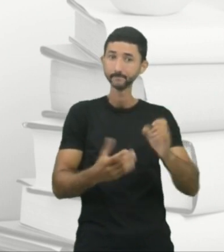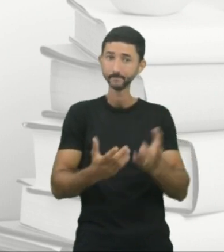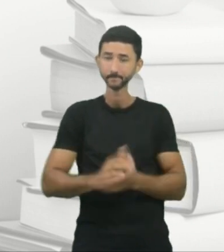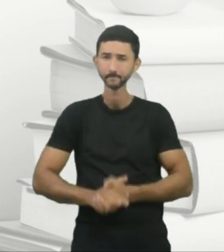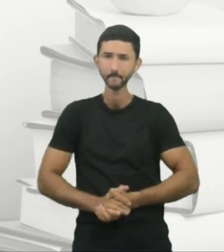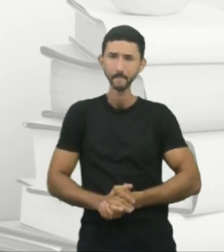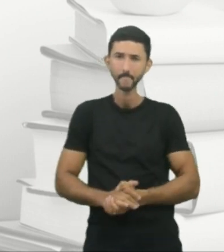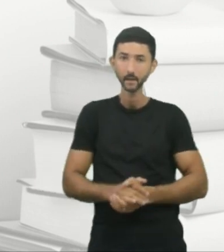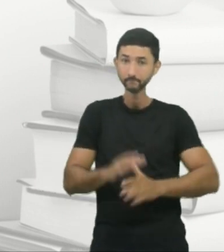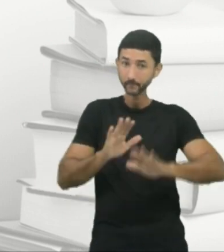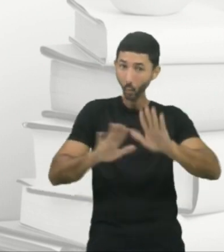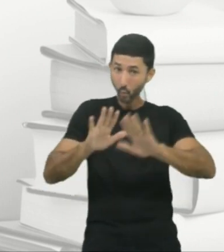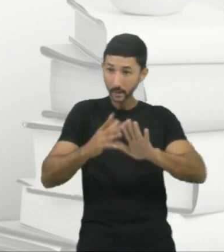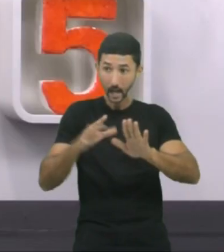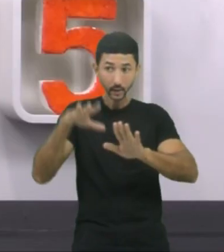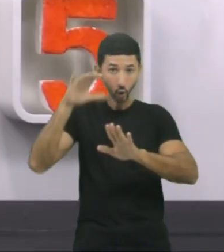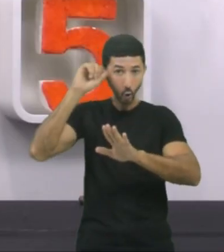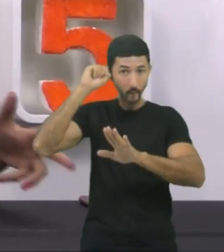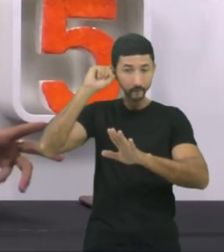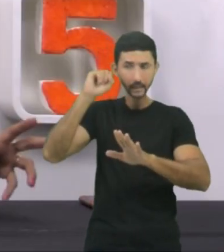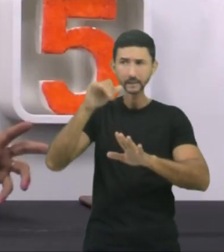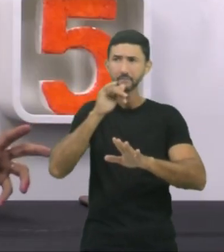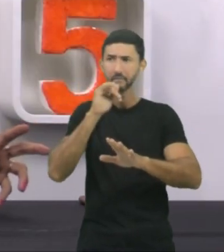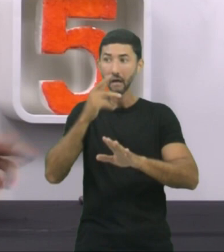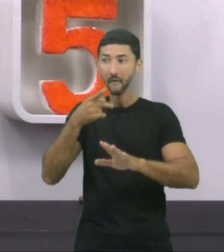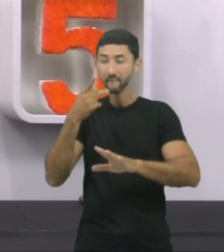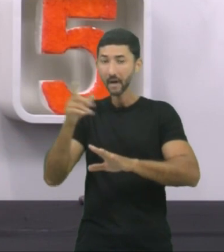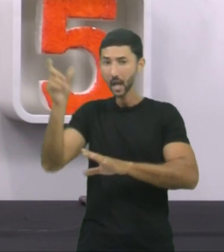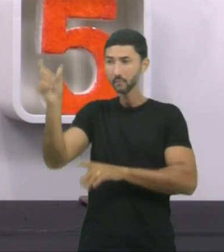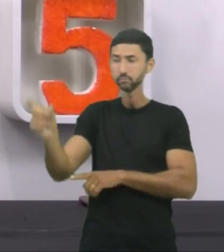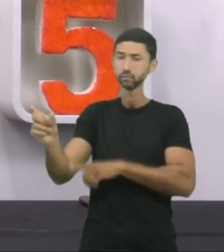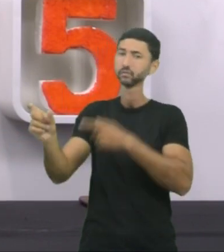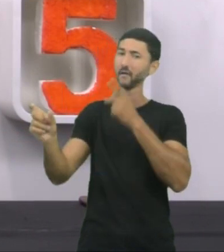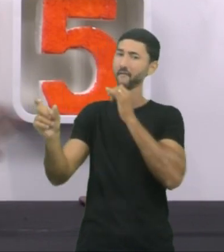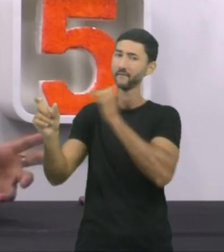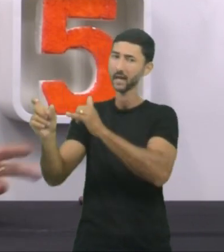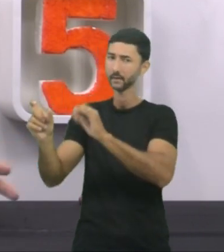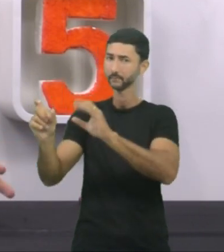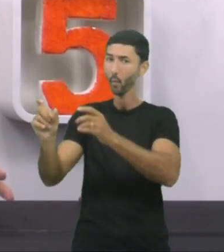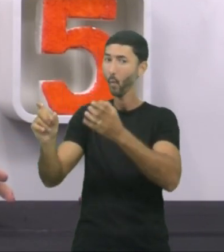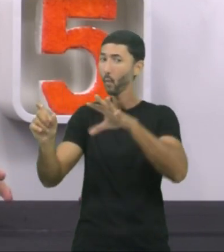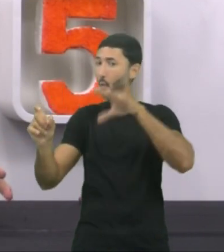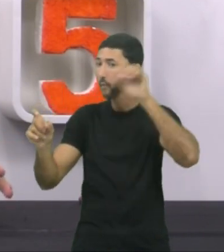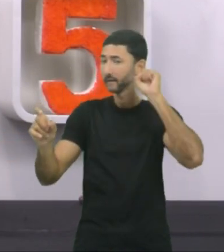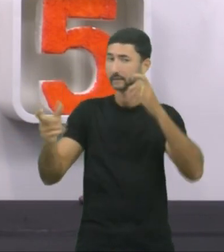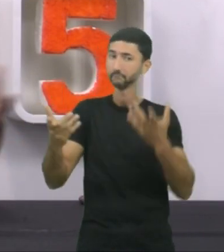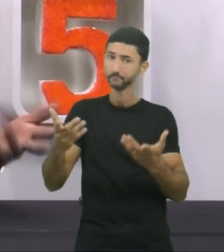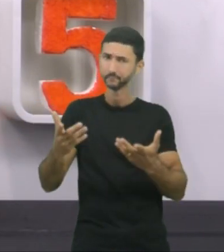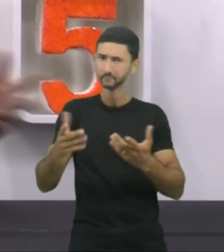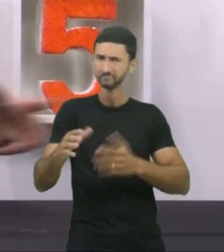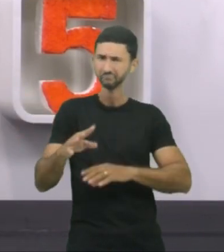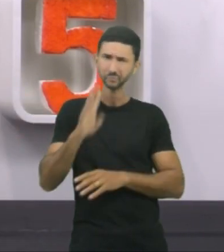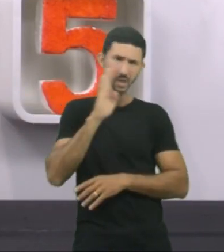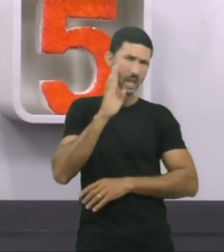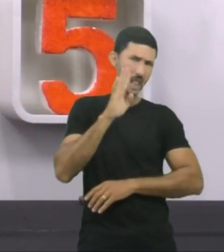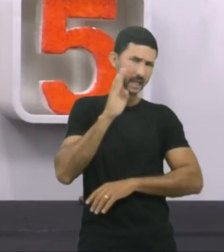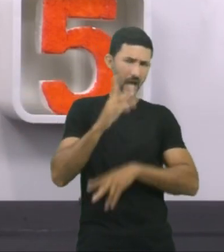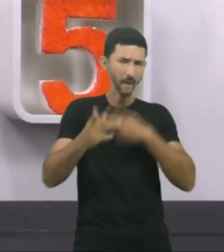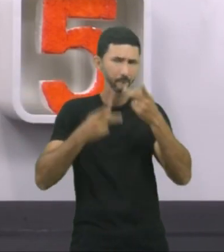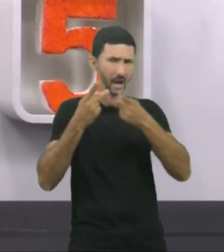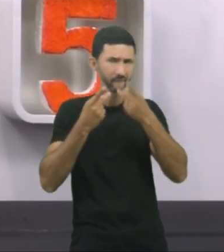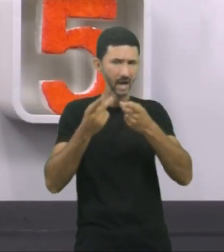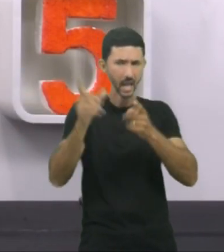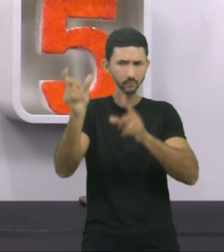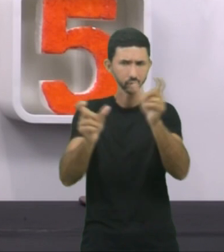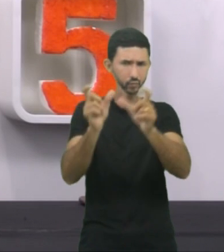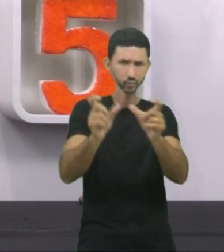tá? Cuidado quando você falar isso para alguém ou quando você ouvir alguém falar. Isso não é legal para ser falado